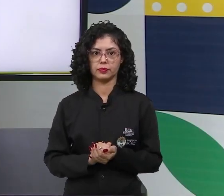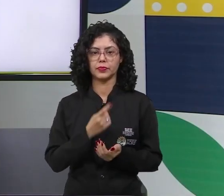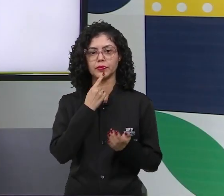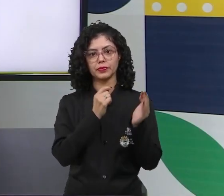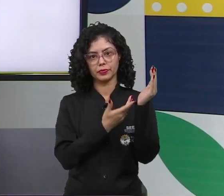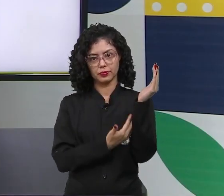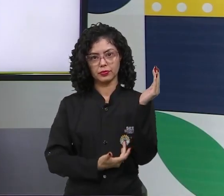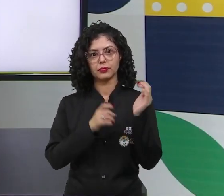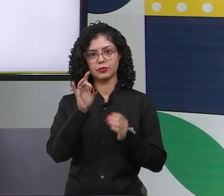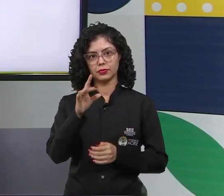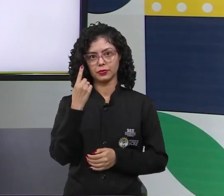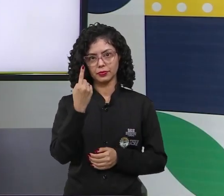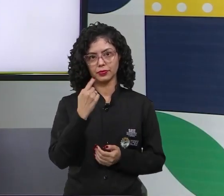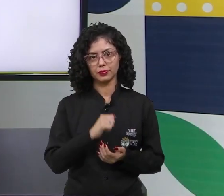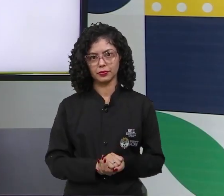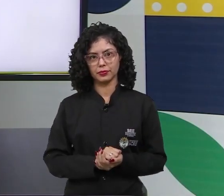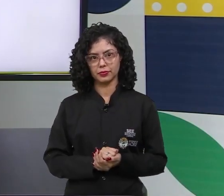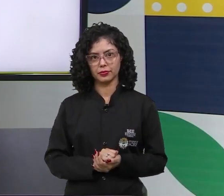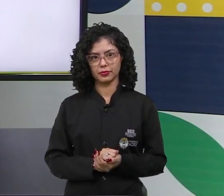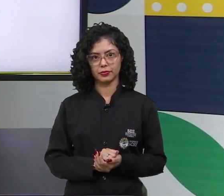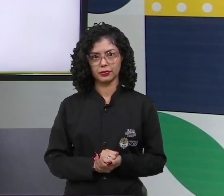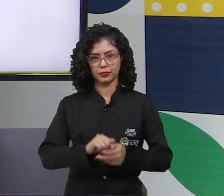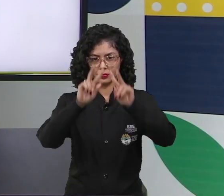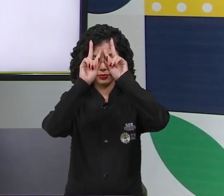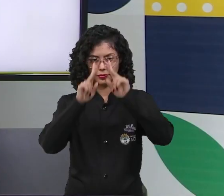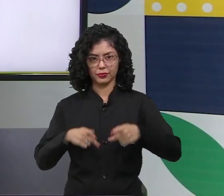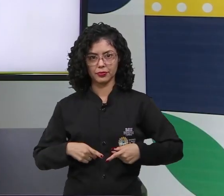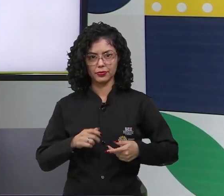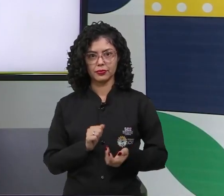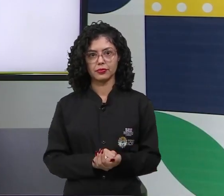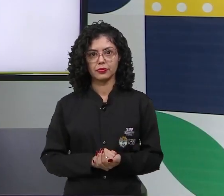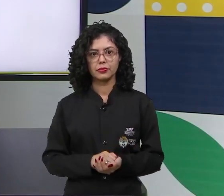vermelho e só existe uma raça, a raça humana.